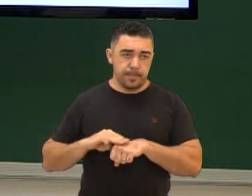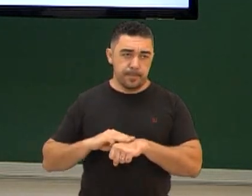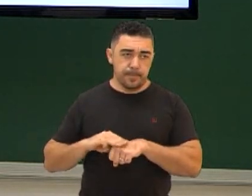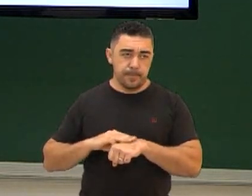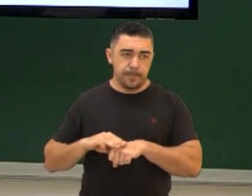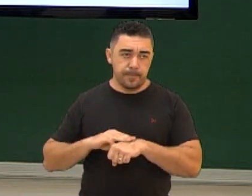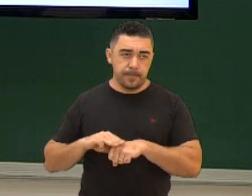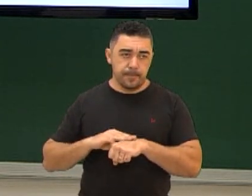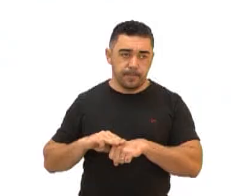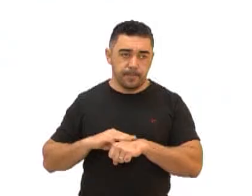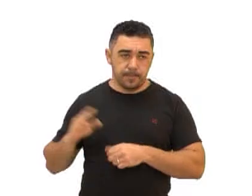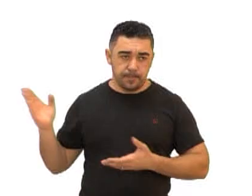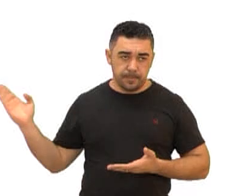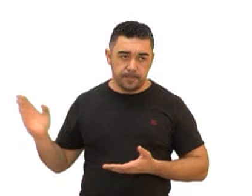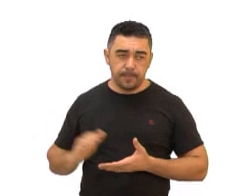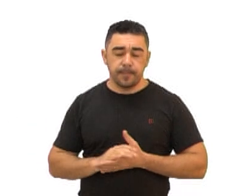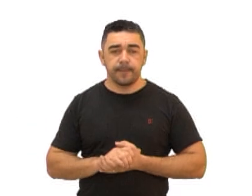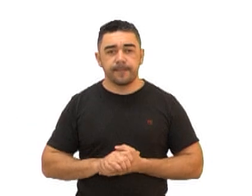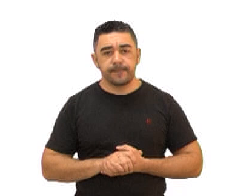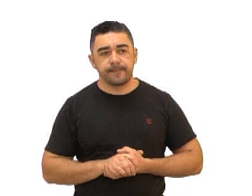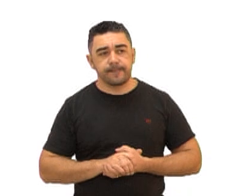tá? A superfície dielétrica.